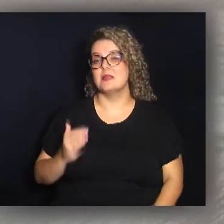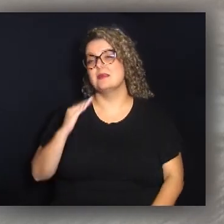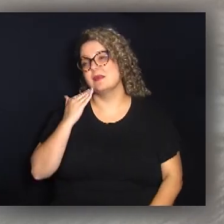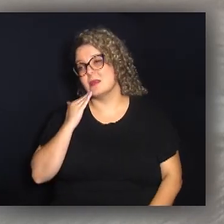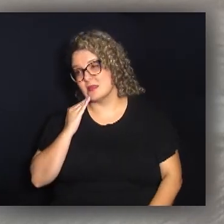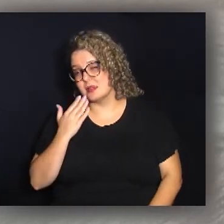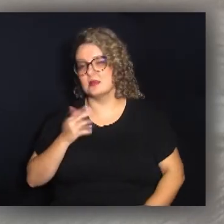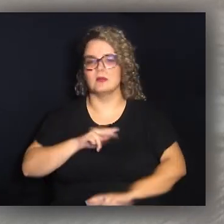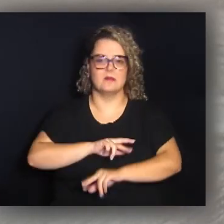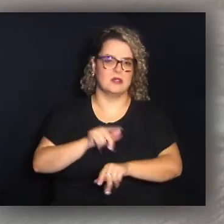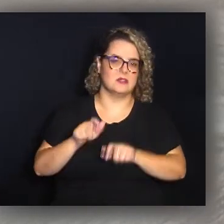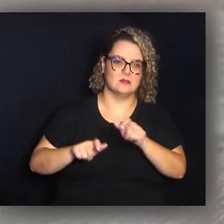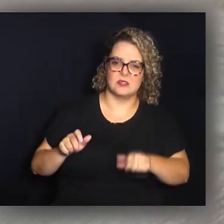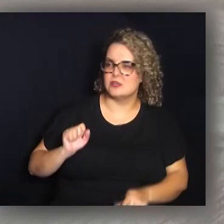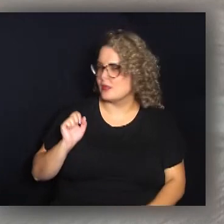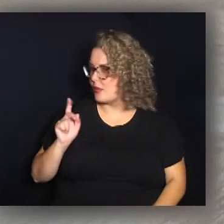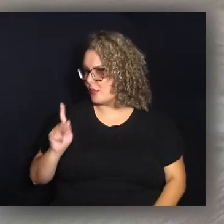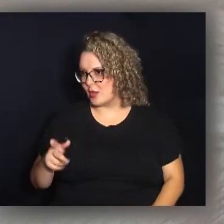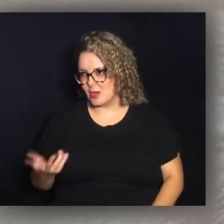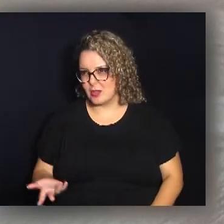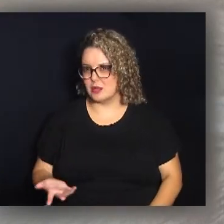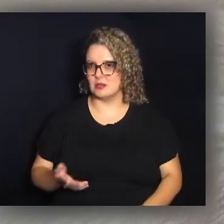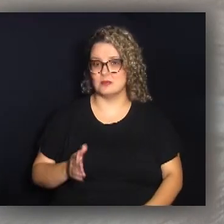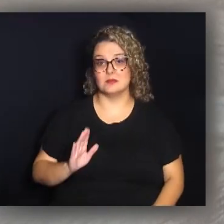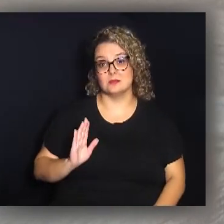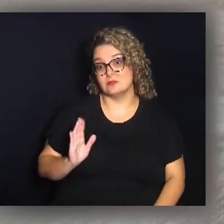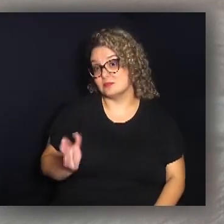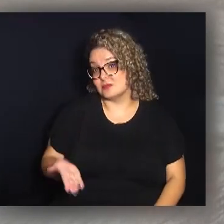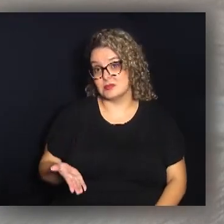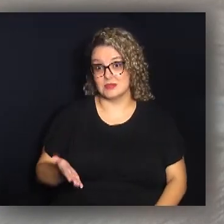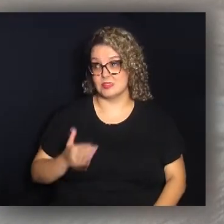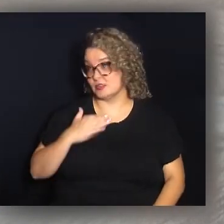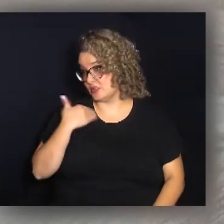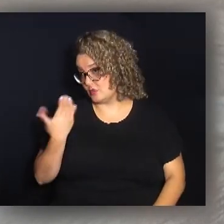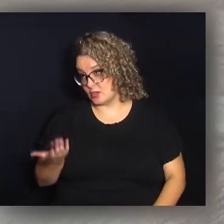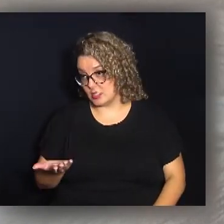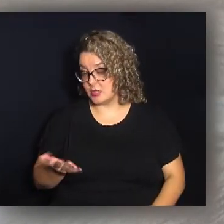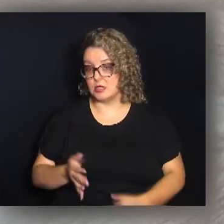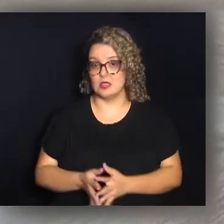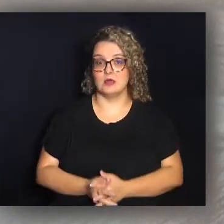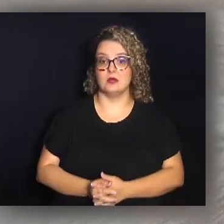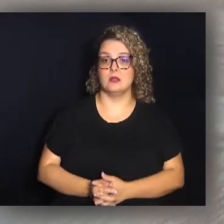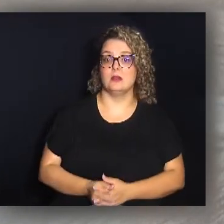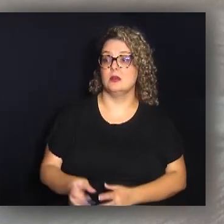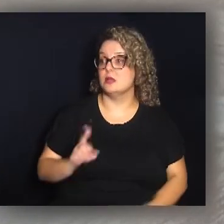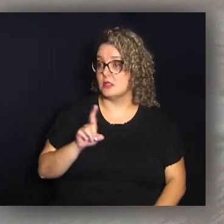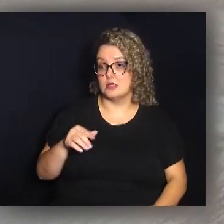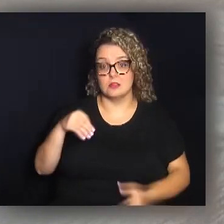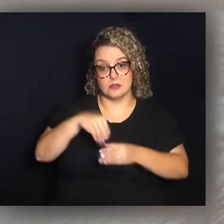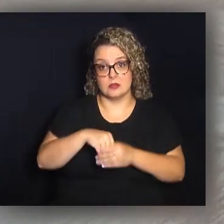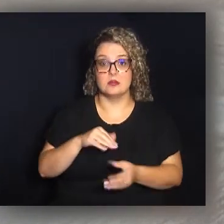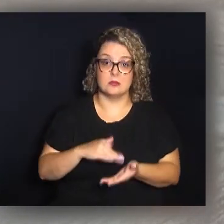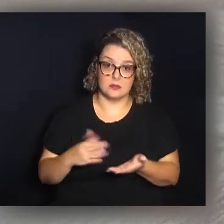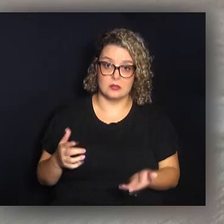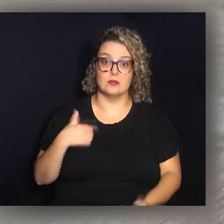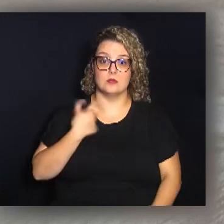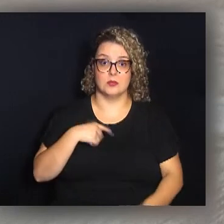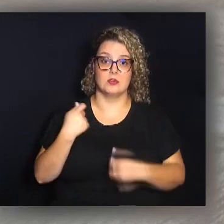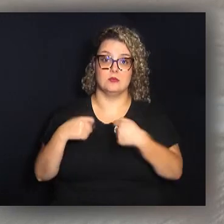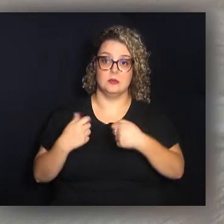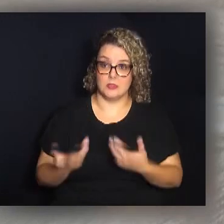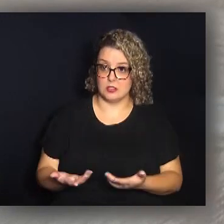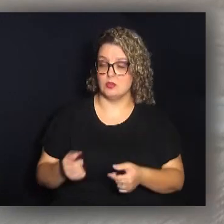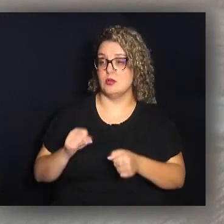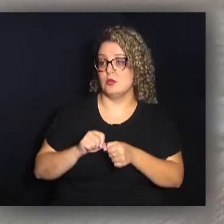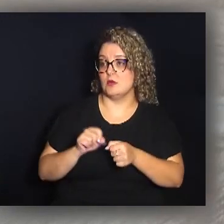ela estava defasada. Muita gente aposentando, muita gente que não faleceu, que não está mais na secretaria.